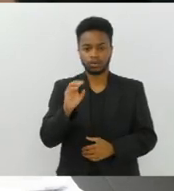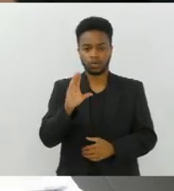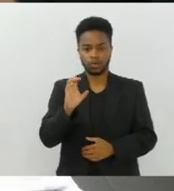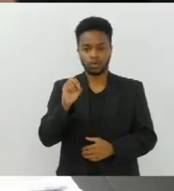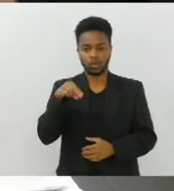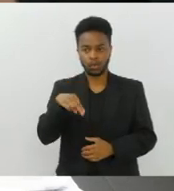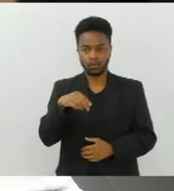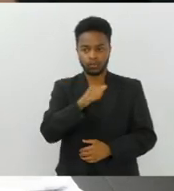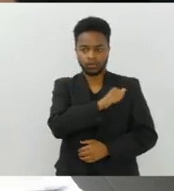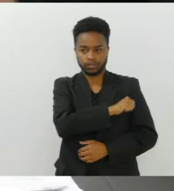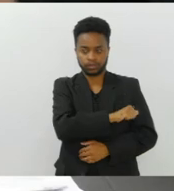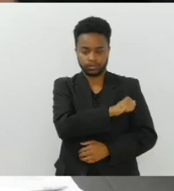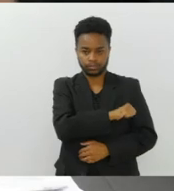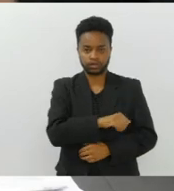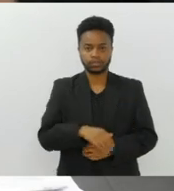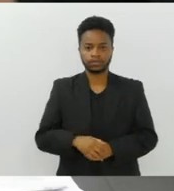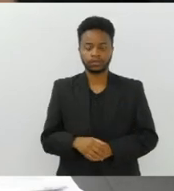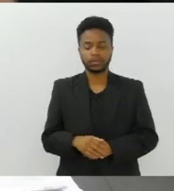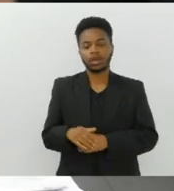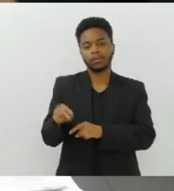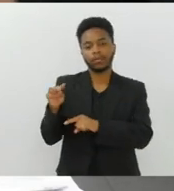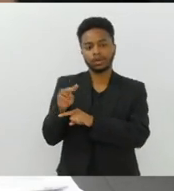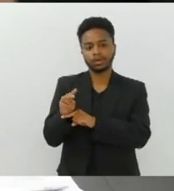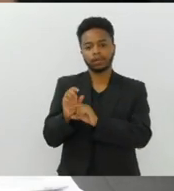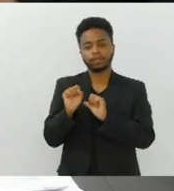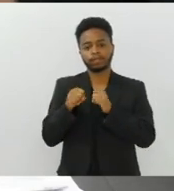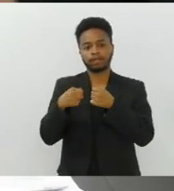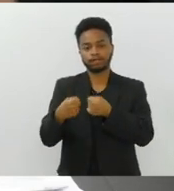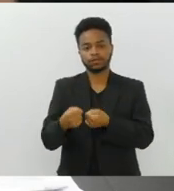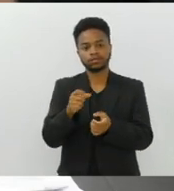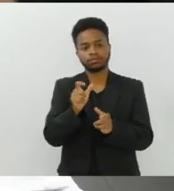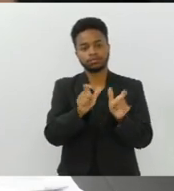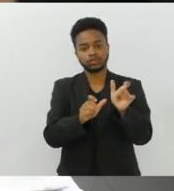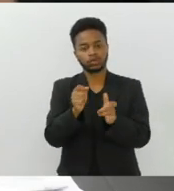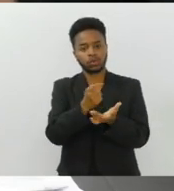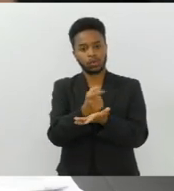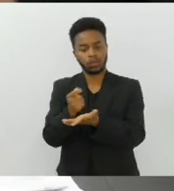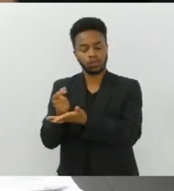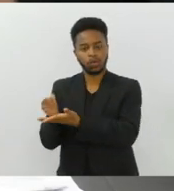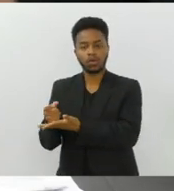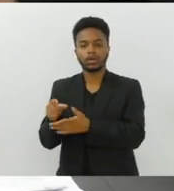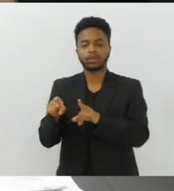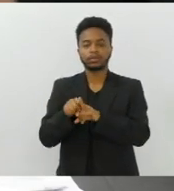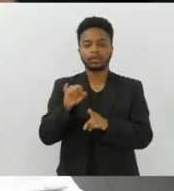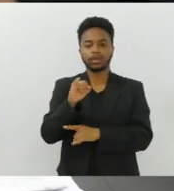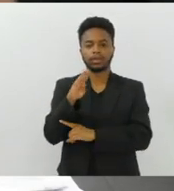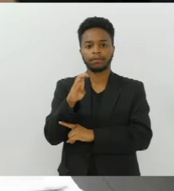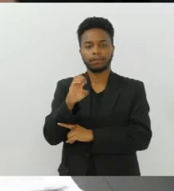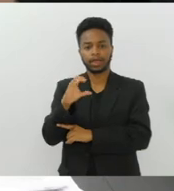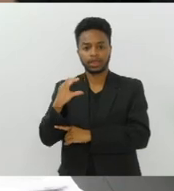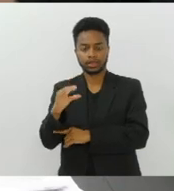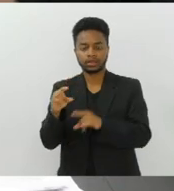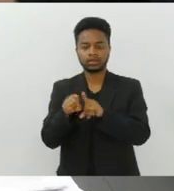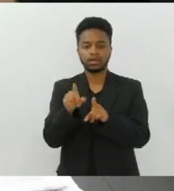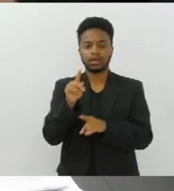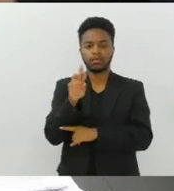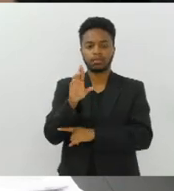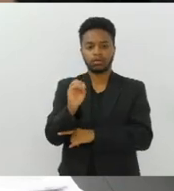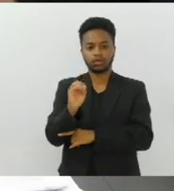Janeiro, Autarquia de Proteção e Defesa do Consumidor, o IDEC, o Proteste, o